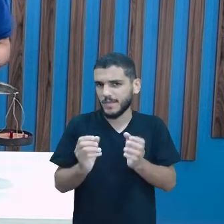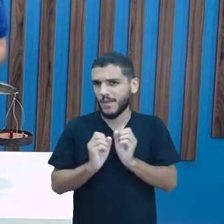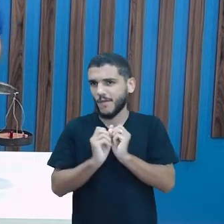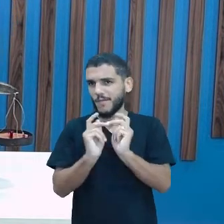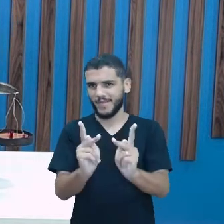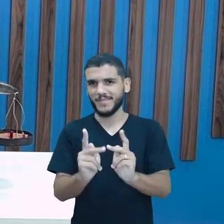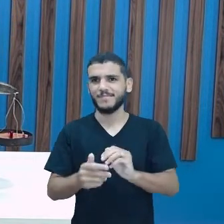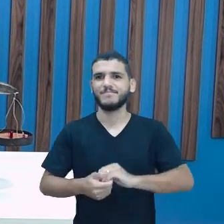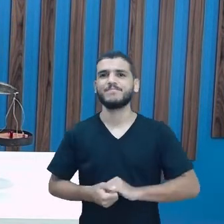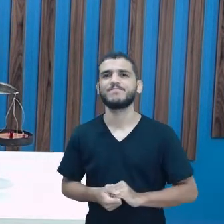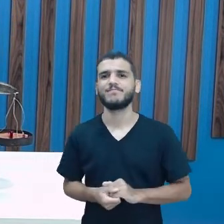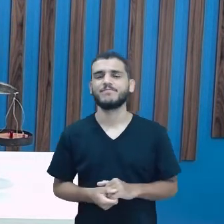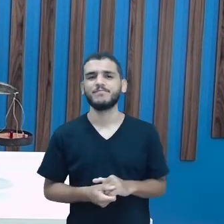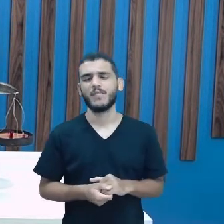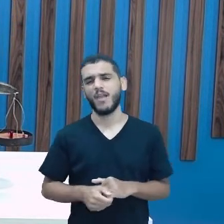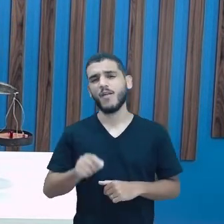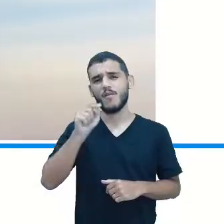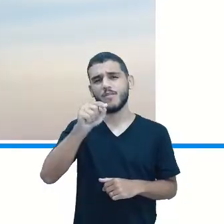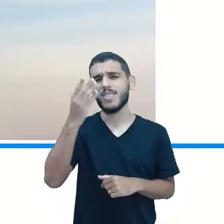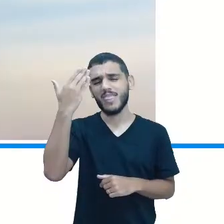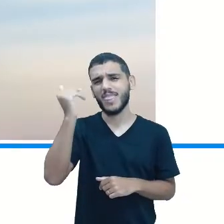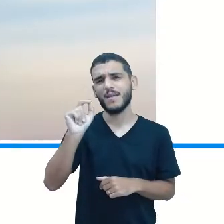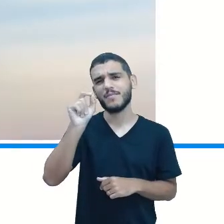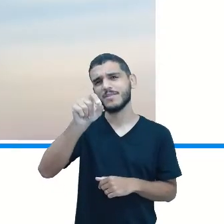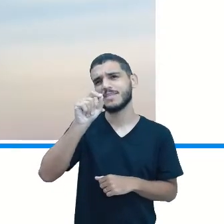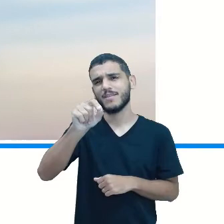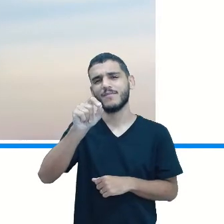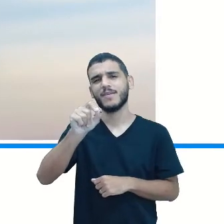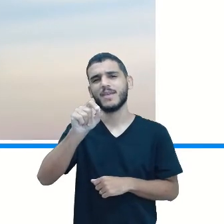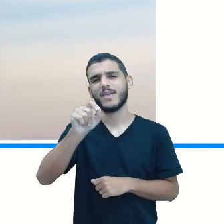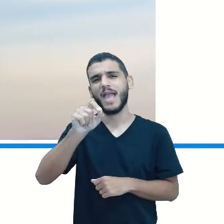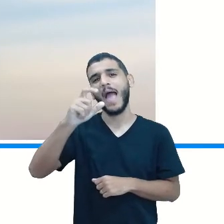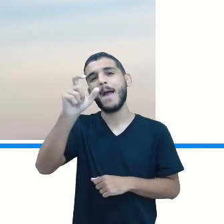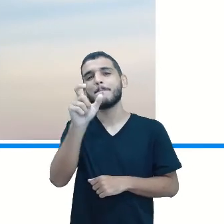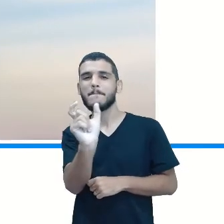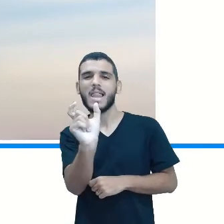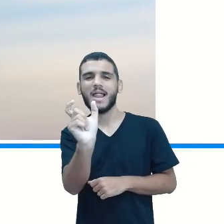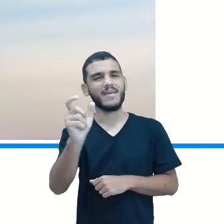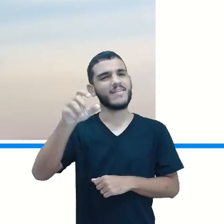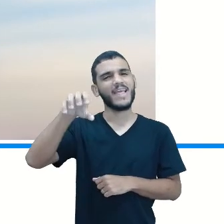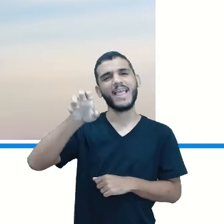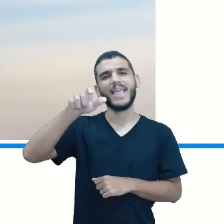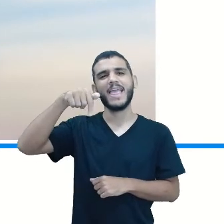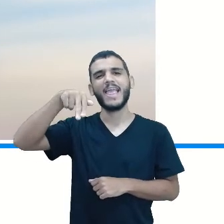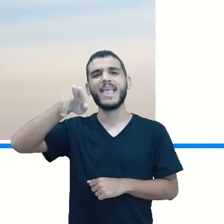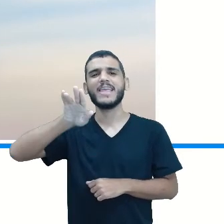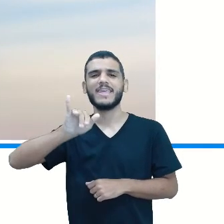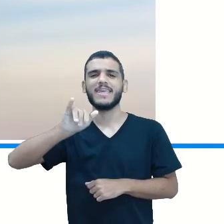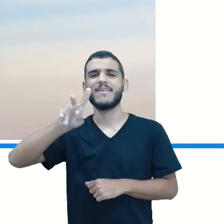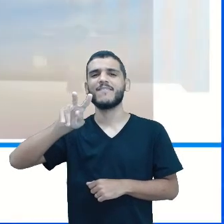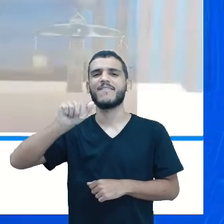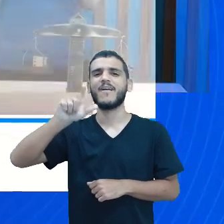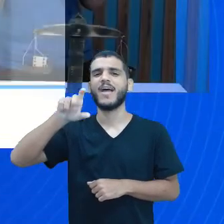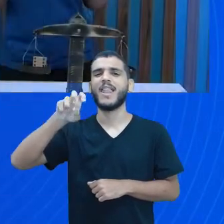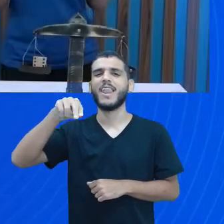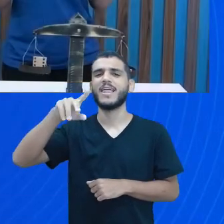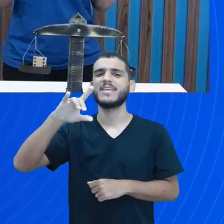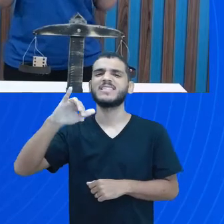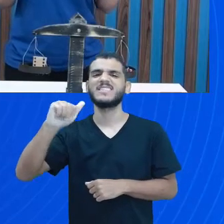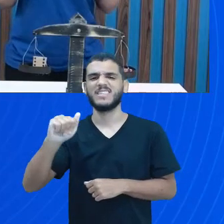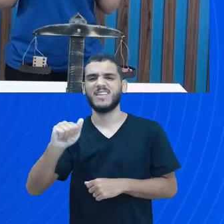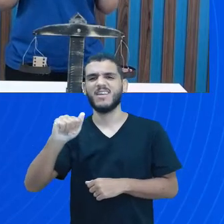começar. Vocês sabem o que é equivalência? Quando a gente fala de relação de igualdade, tem a ver com